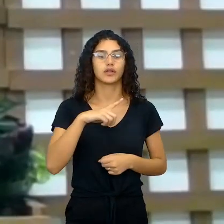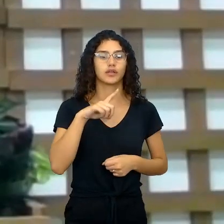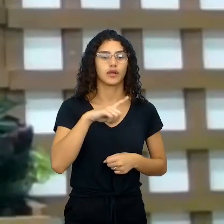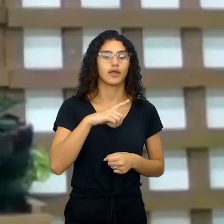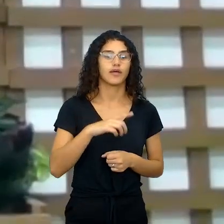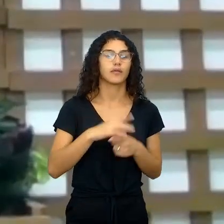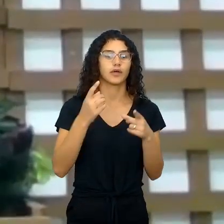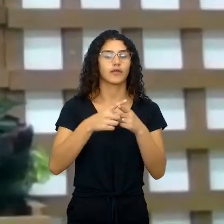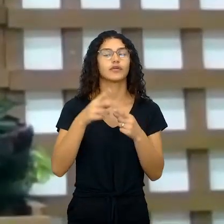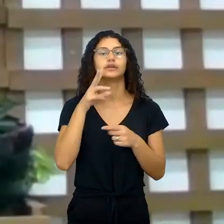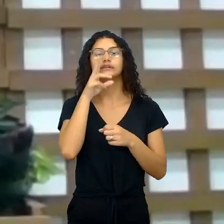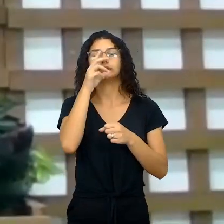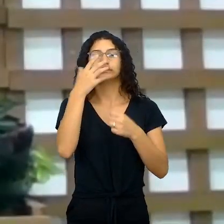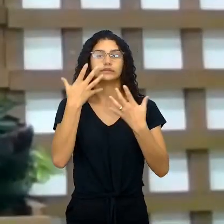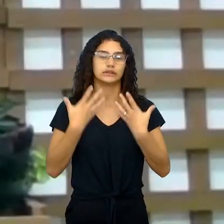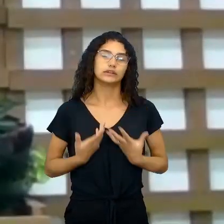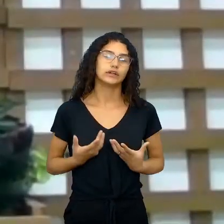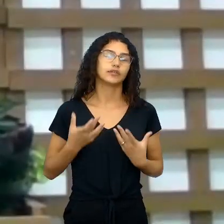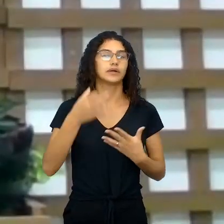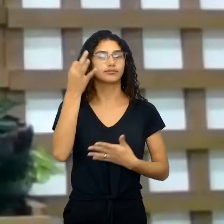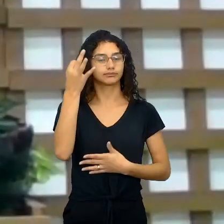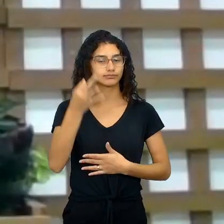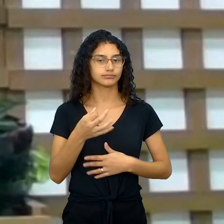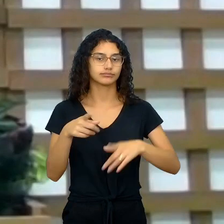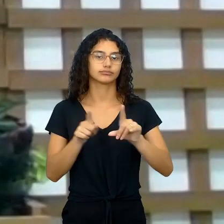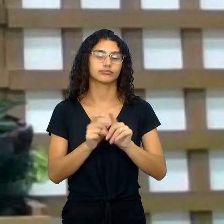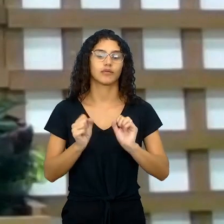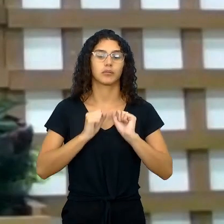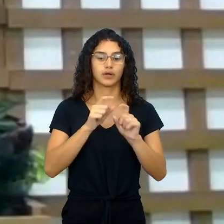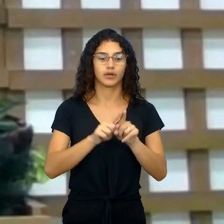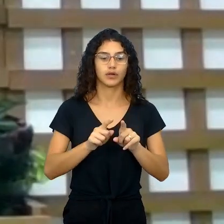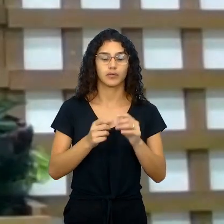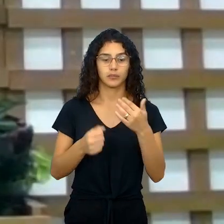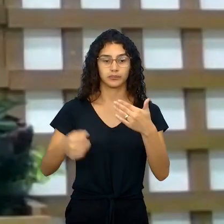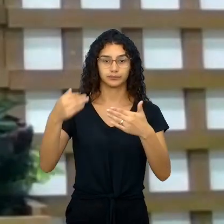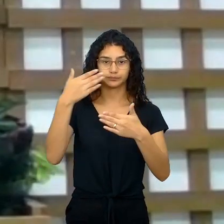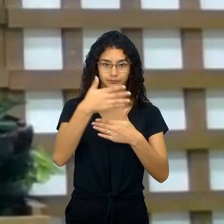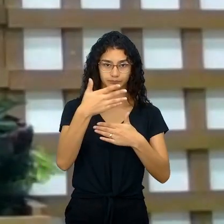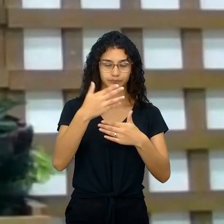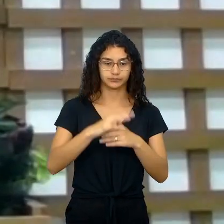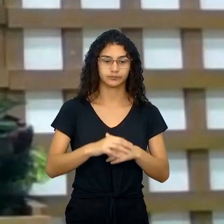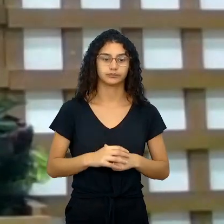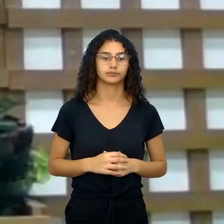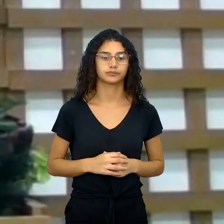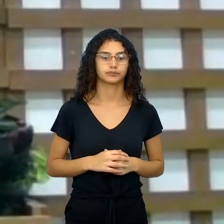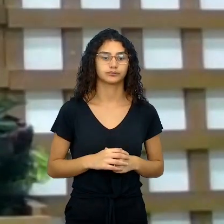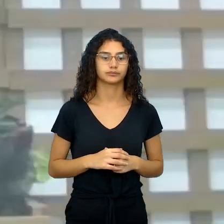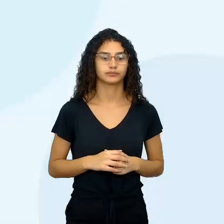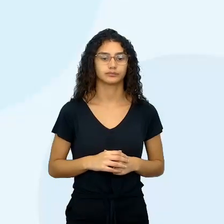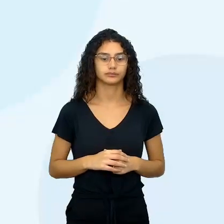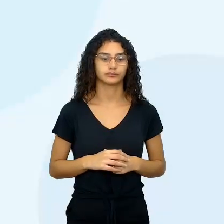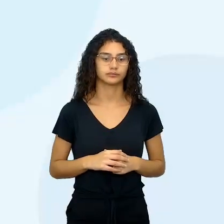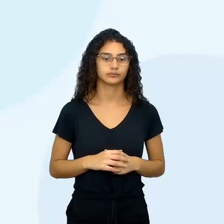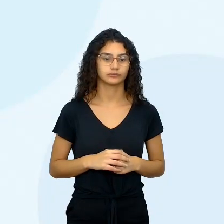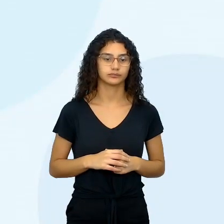pouco insano, mas deu muito certo. E podendo agora passar para o próximo slide,